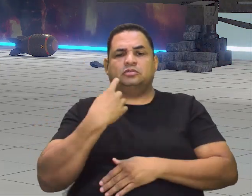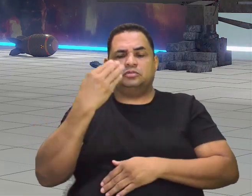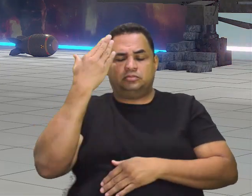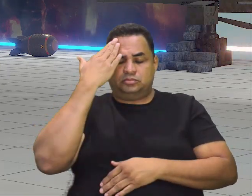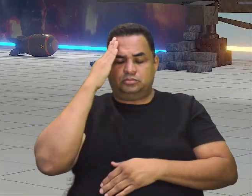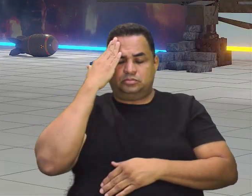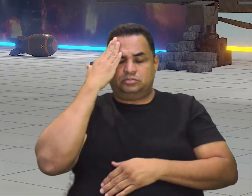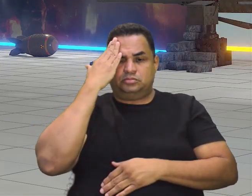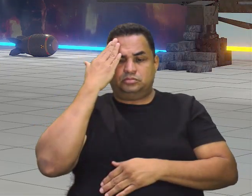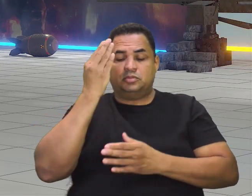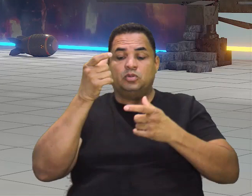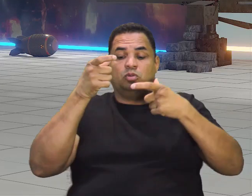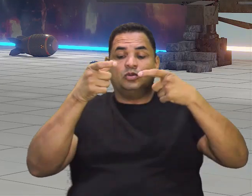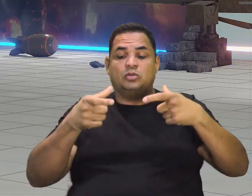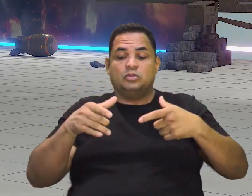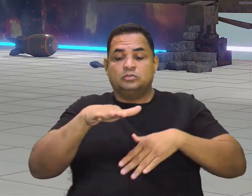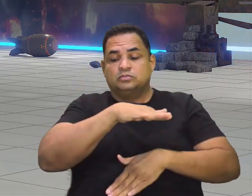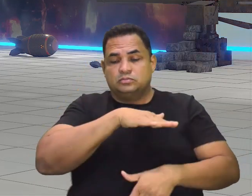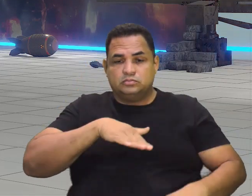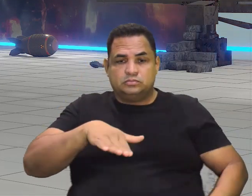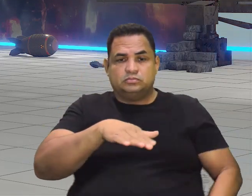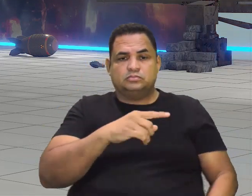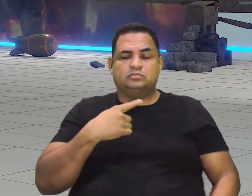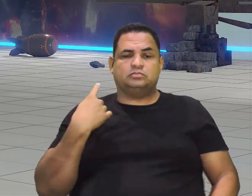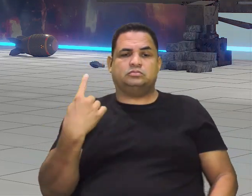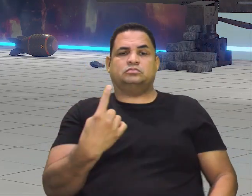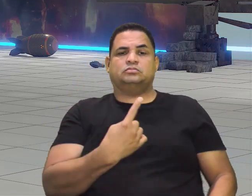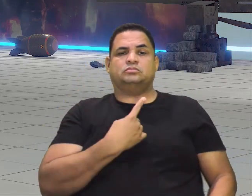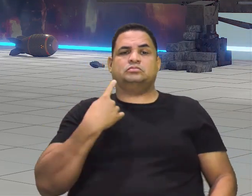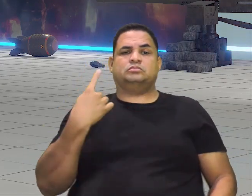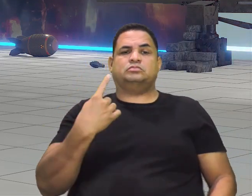entender o lugar, entender a nossa